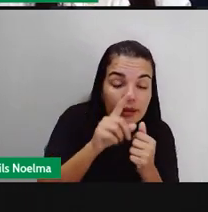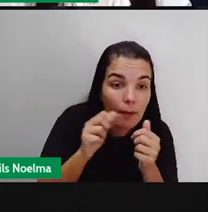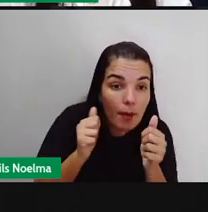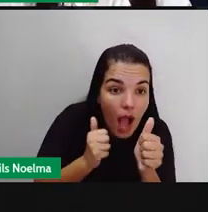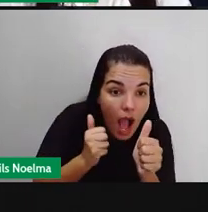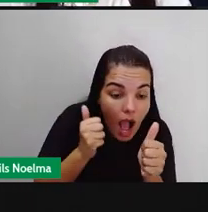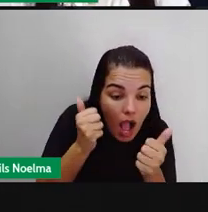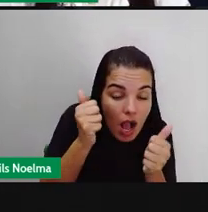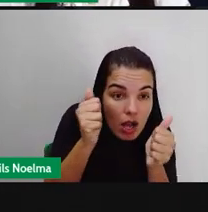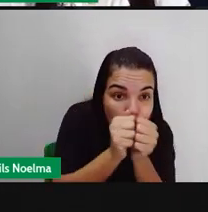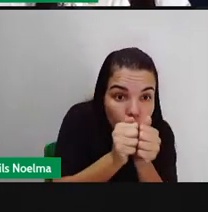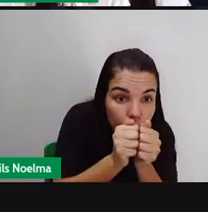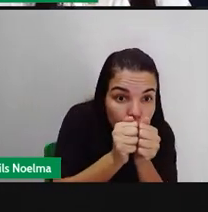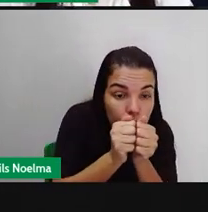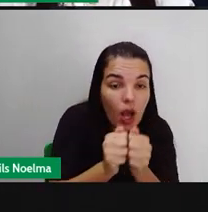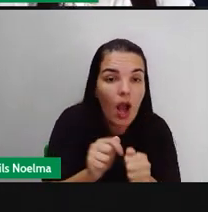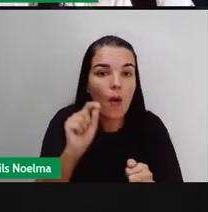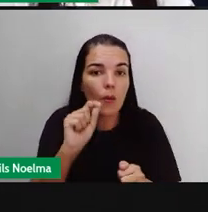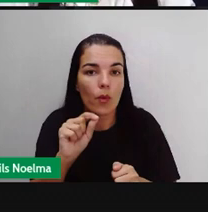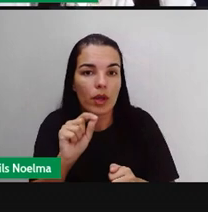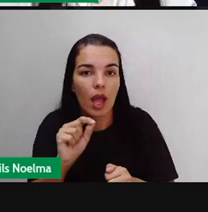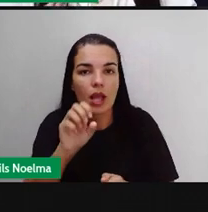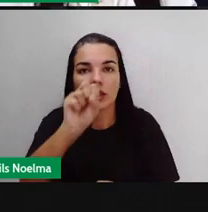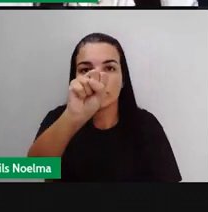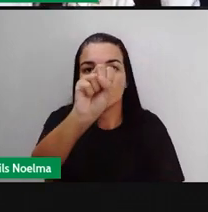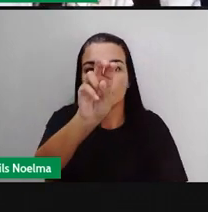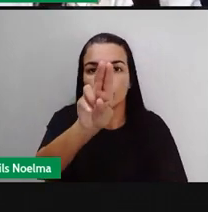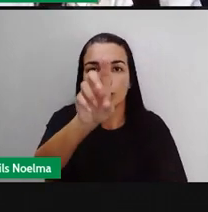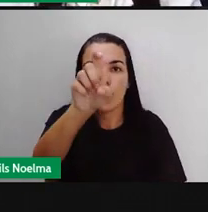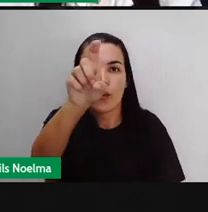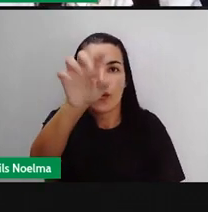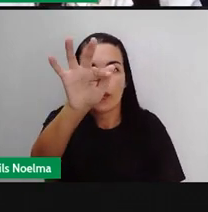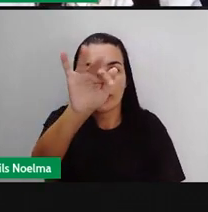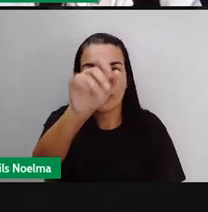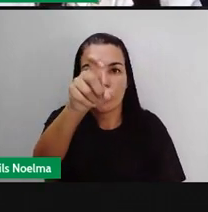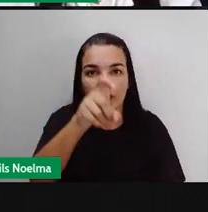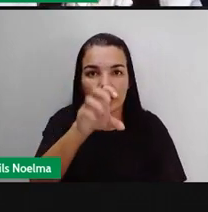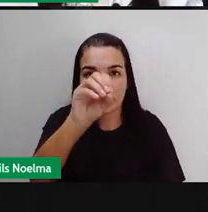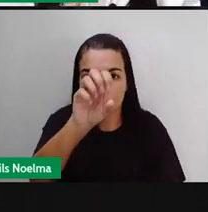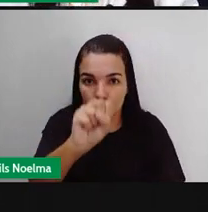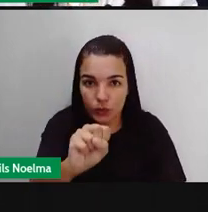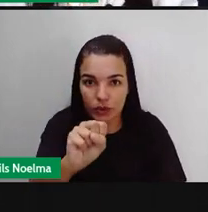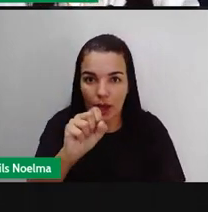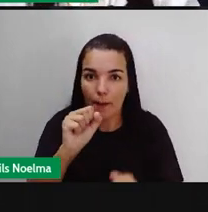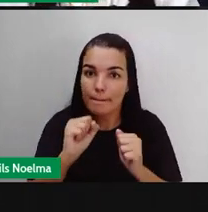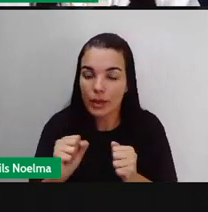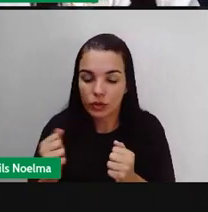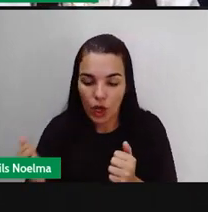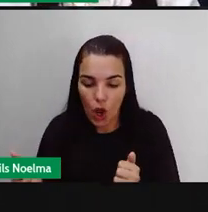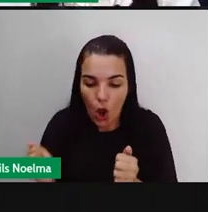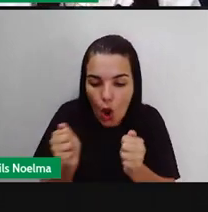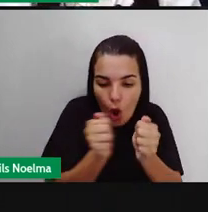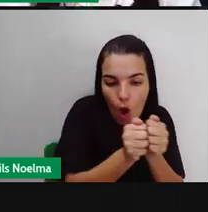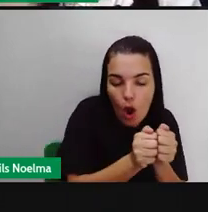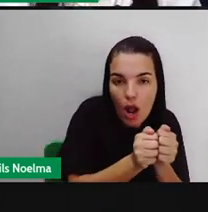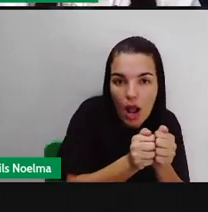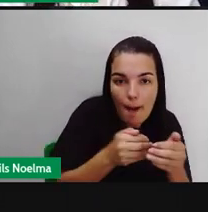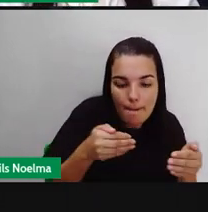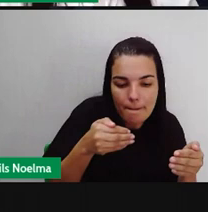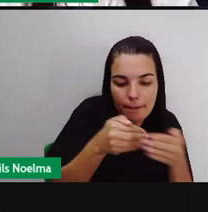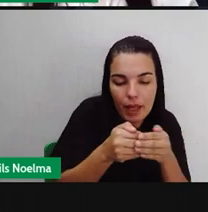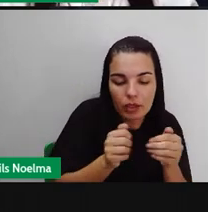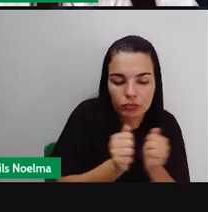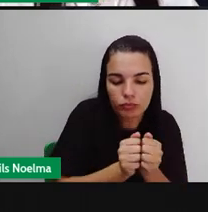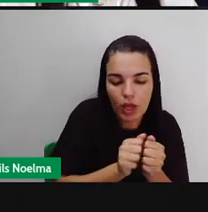E assim, nós temos, por exemplo, sufixos são termos que a gente acrescenta à palavra que fica aí